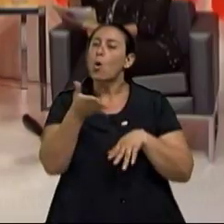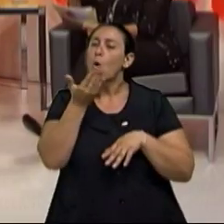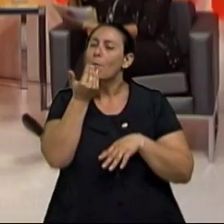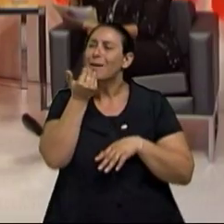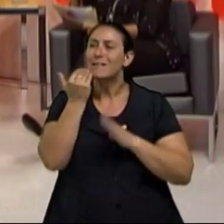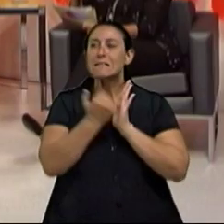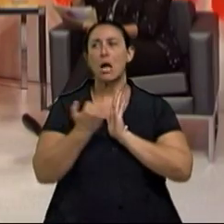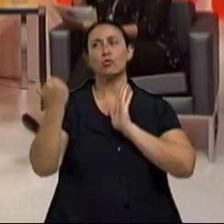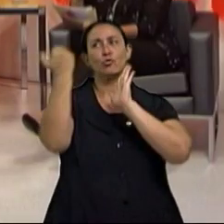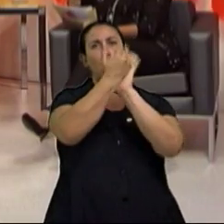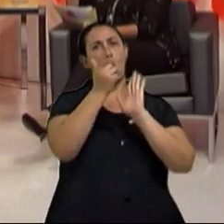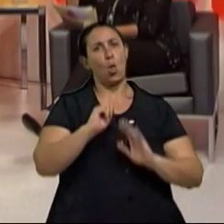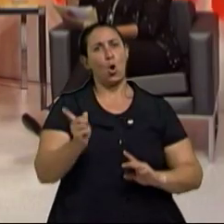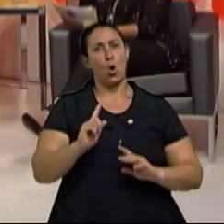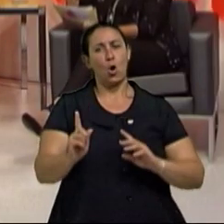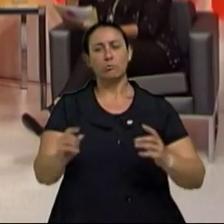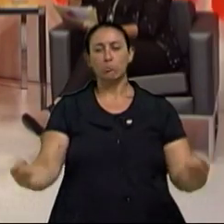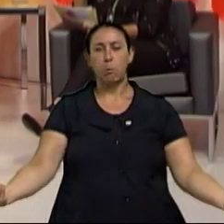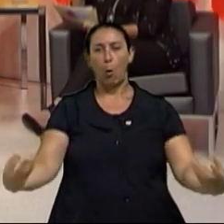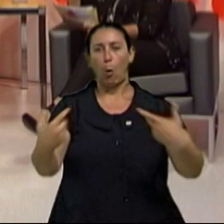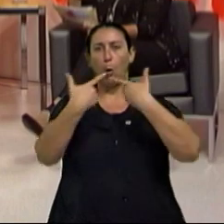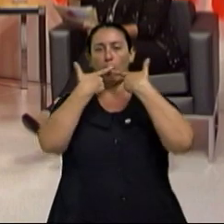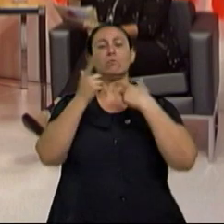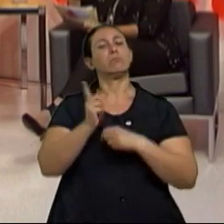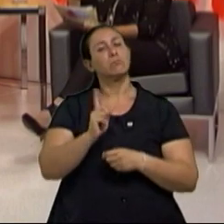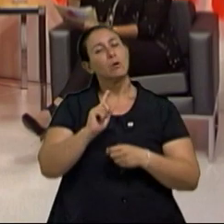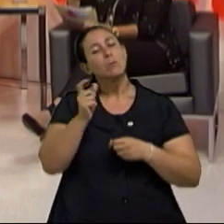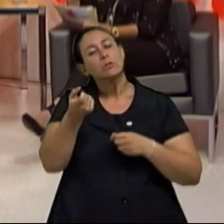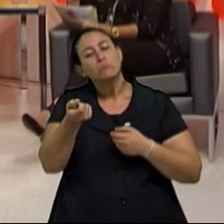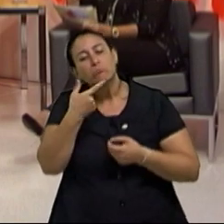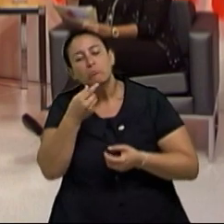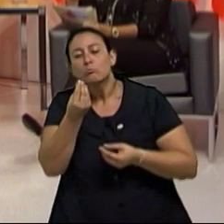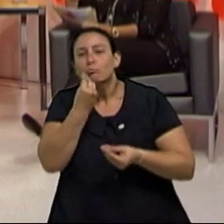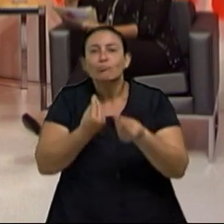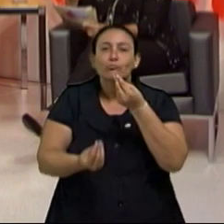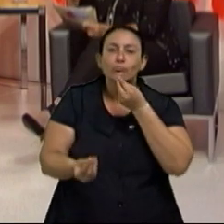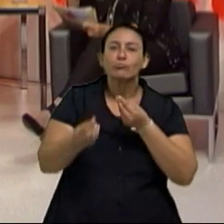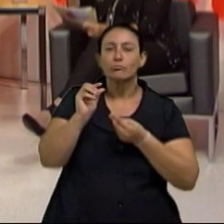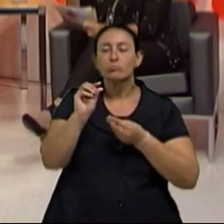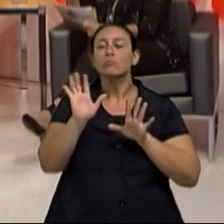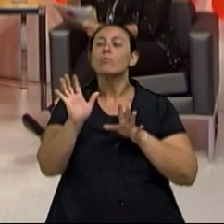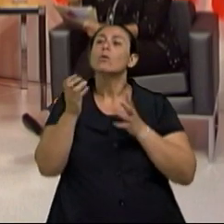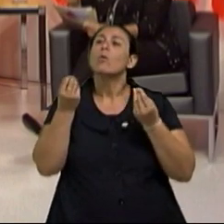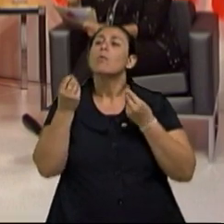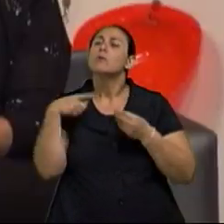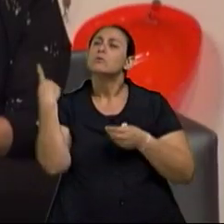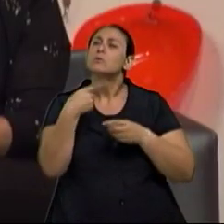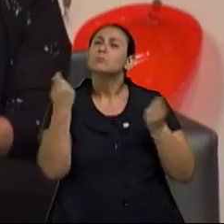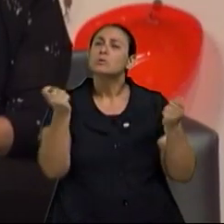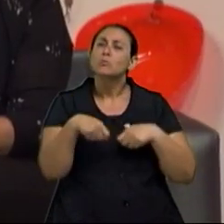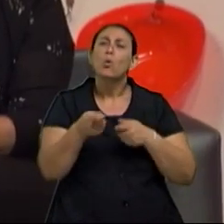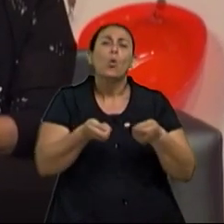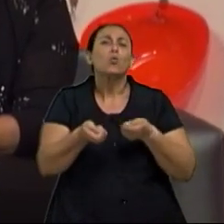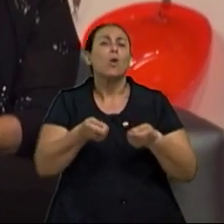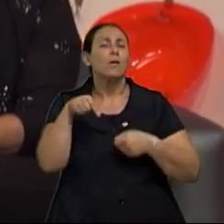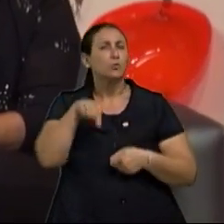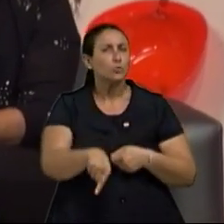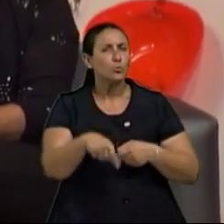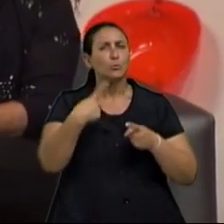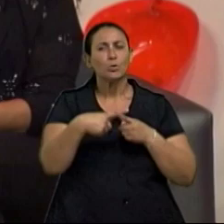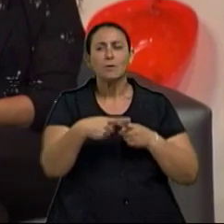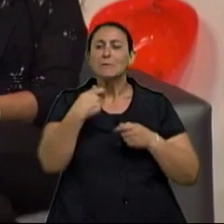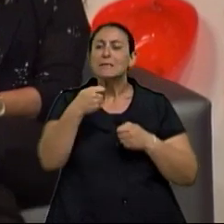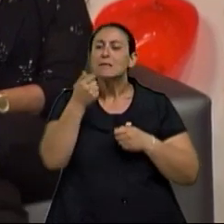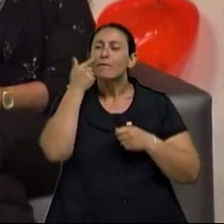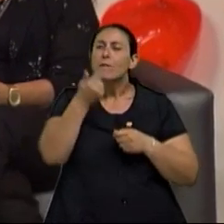é o nosso organismo que dá esse start para parar de comer ou a gente tem que ter mais ou menos uma